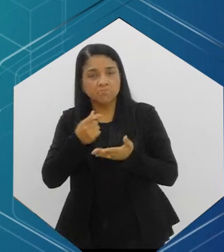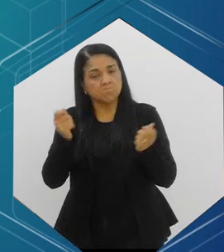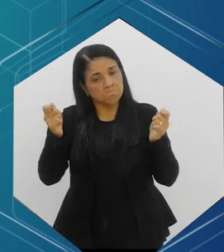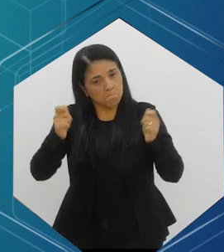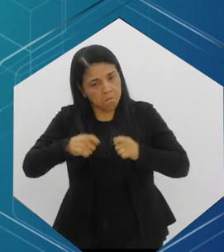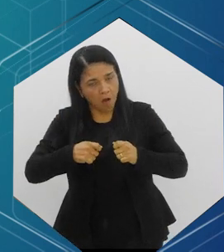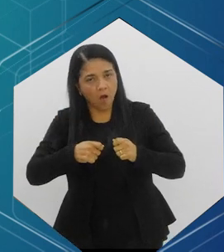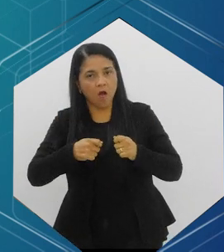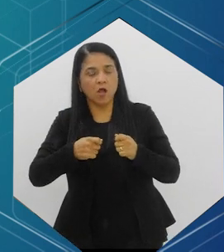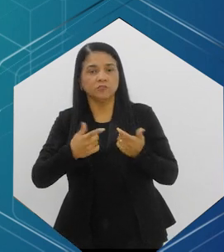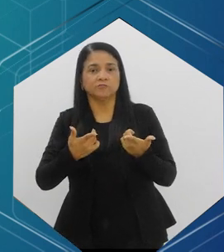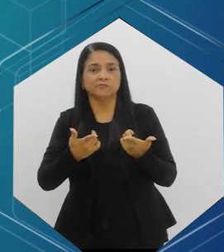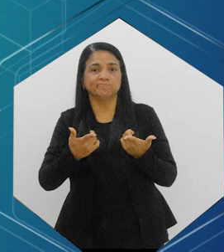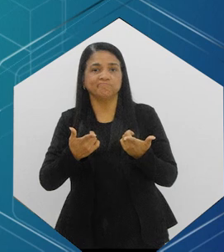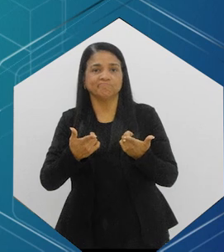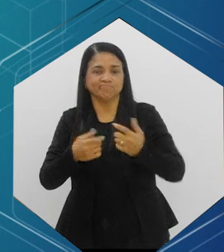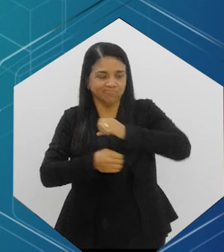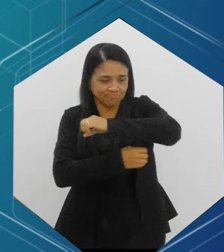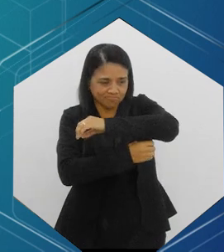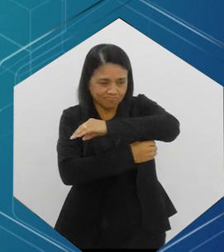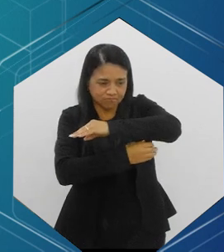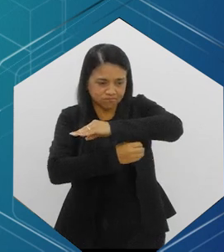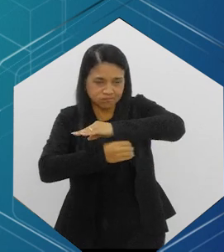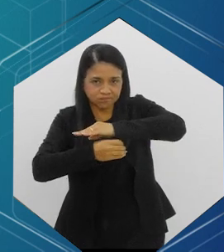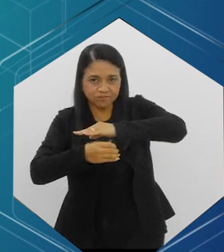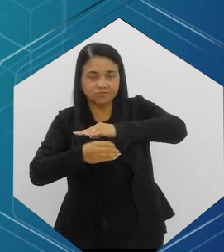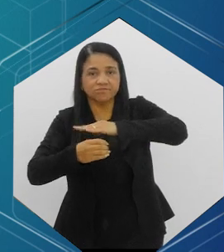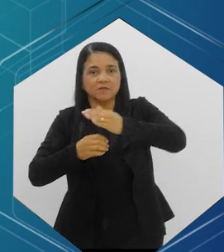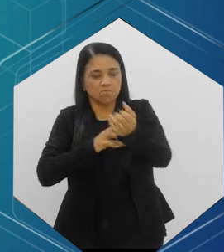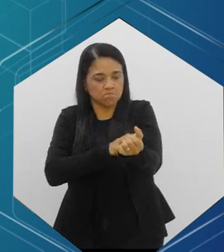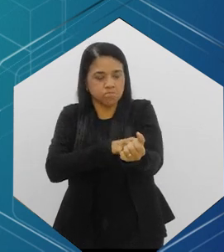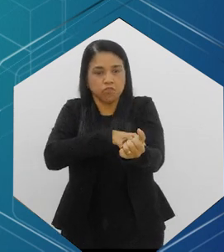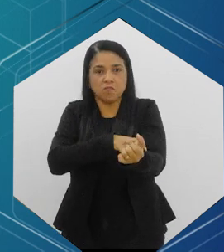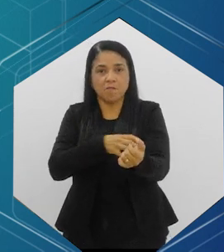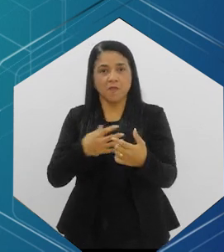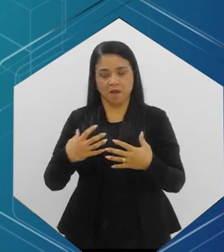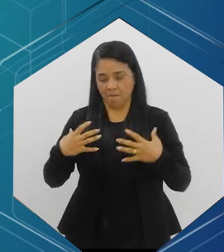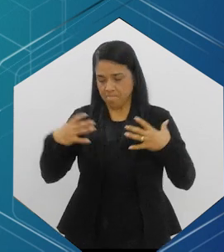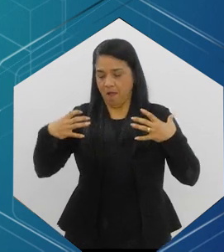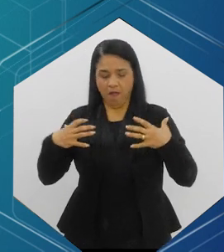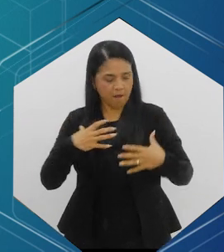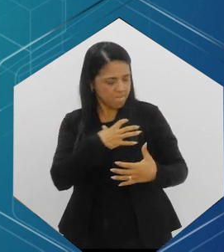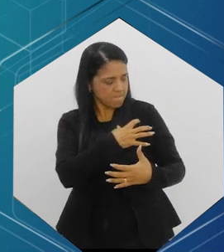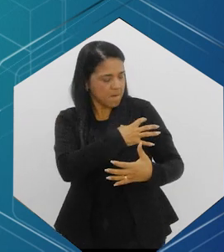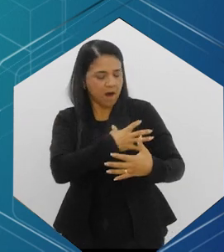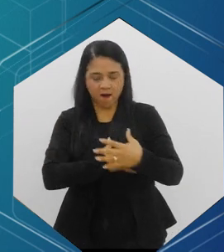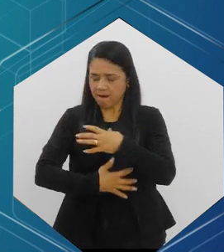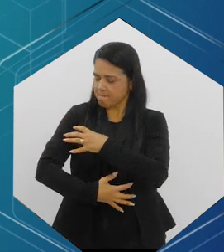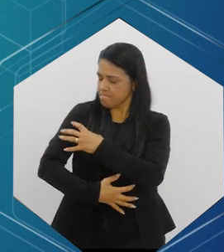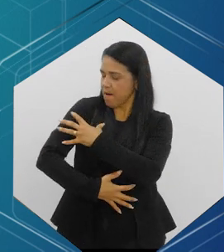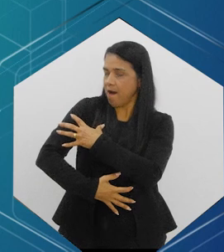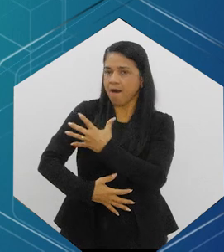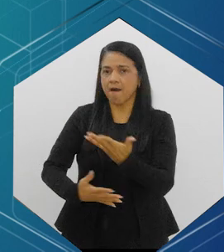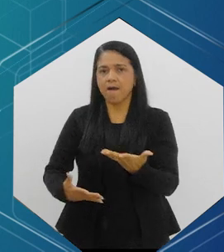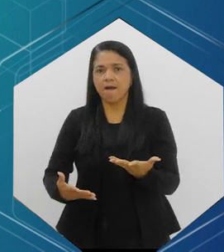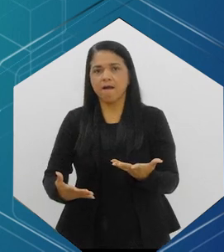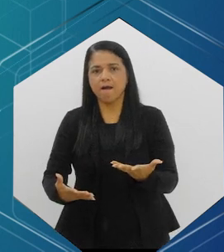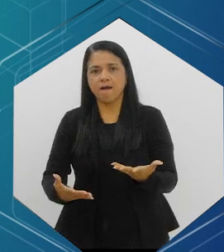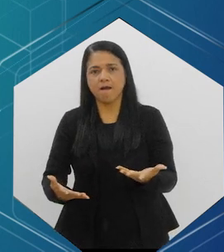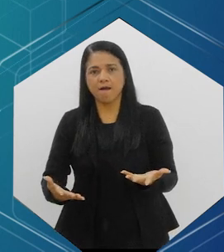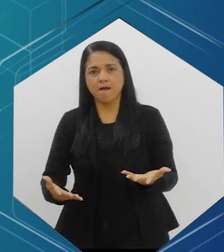que podem induzir a trombose e usam de forma inadequada para ganhar Exato. musculatura, ganhar performance,